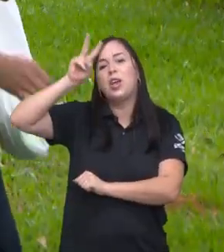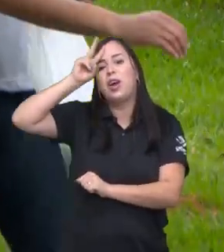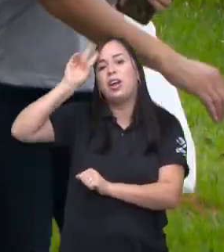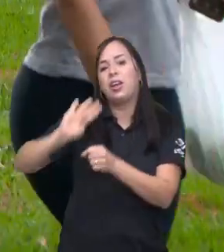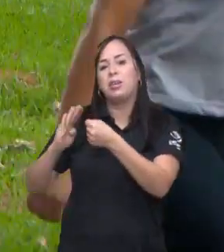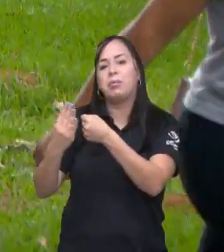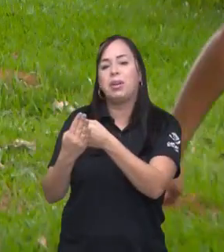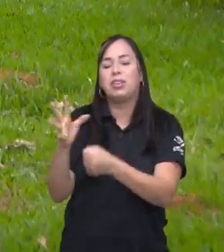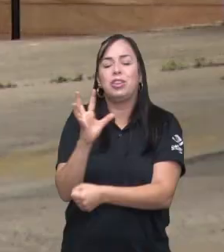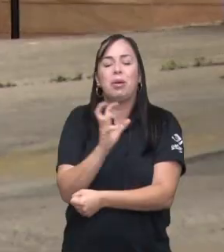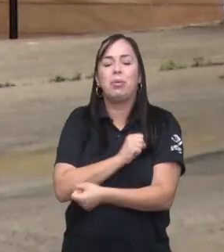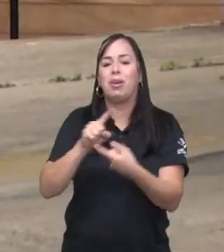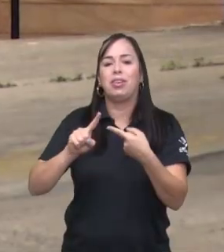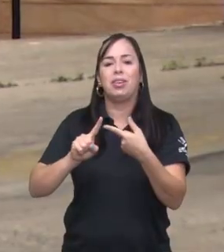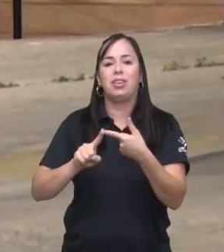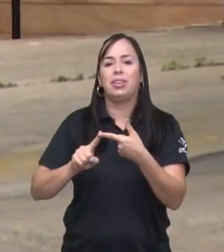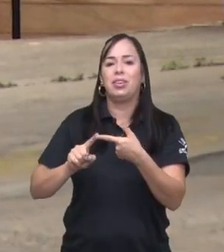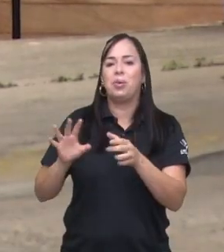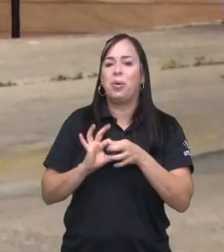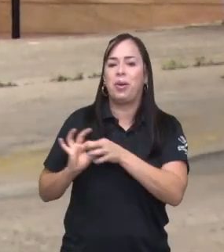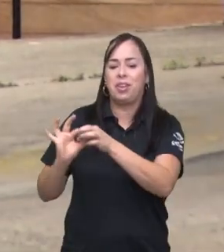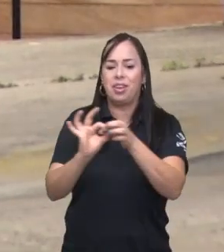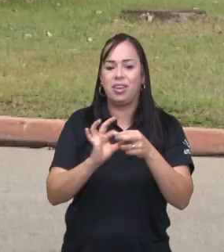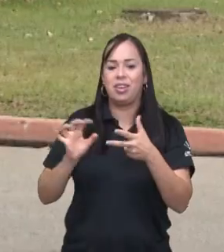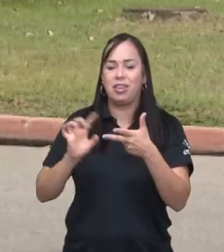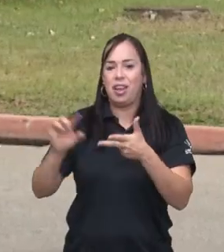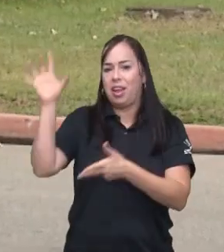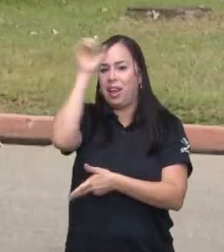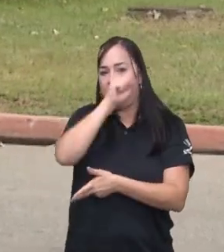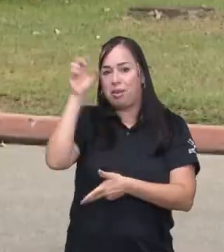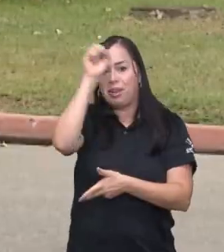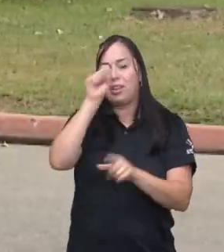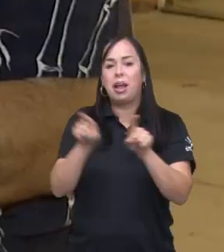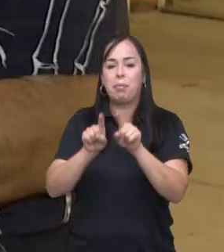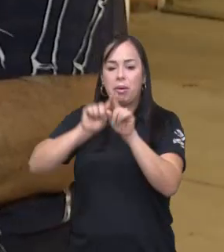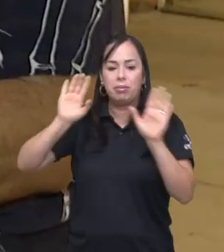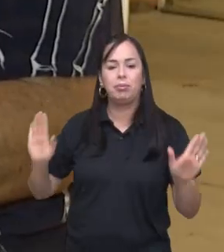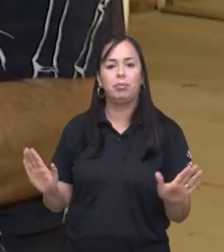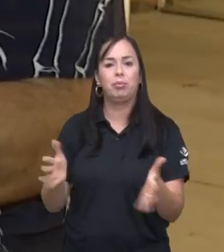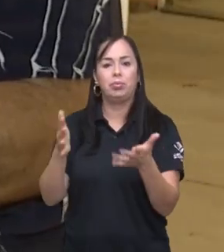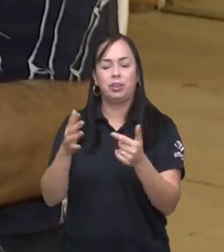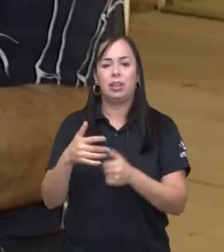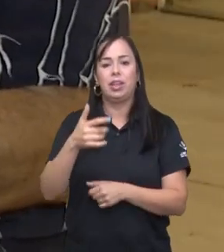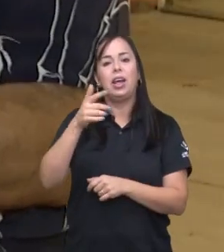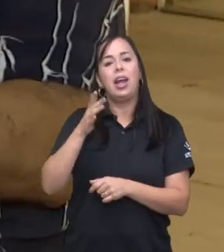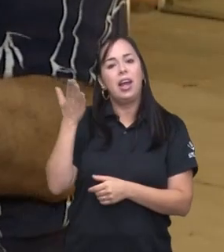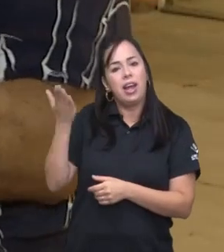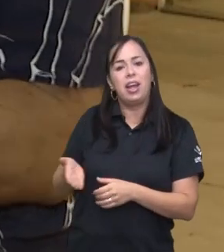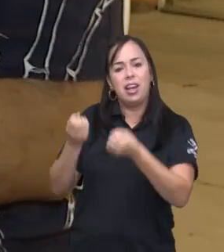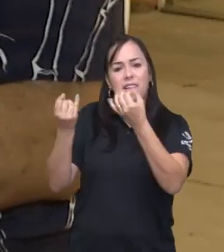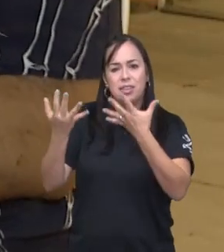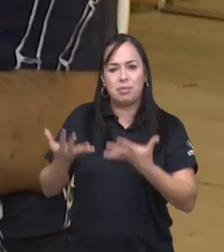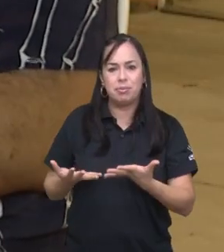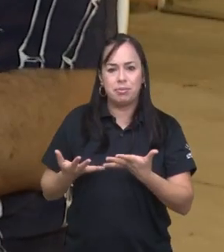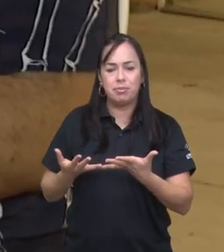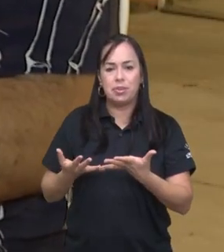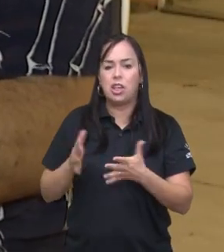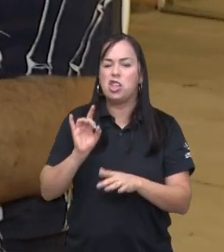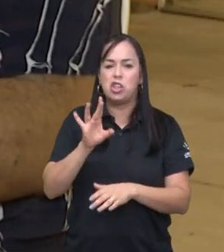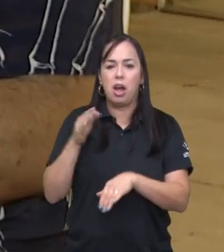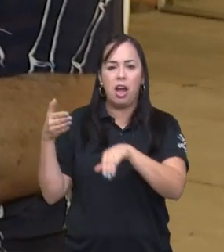amor, união, aprendizado e comprometimento com a comunidade. E como ele mesmo fala, não basta só rezar, só